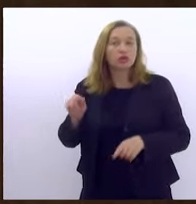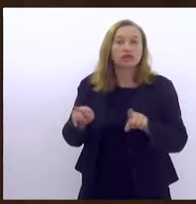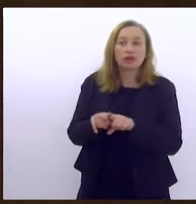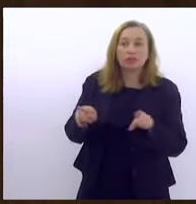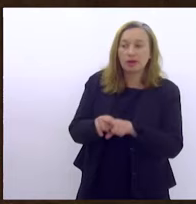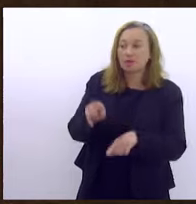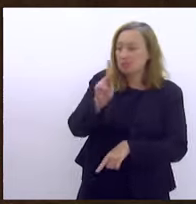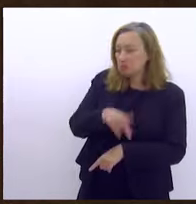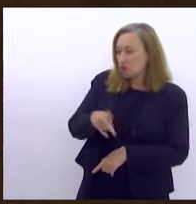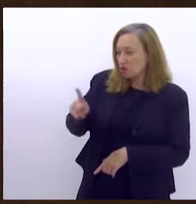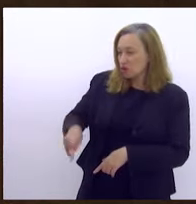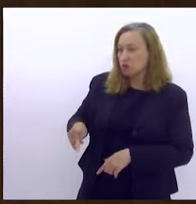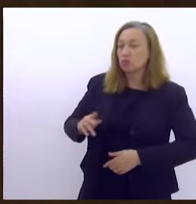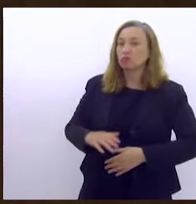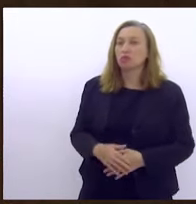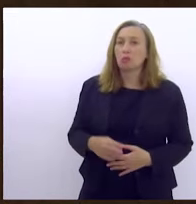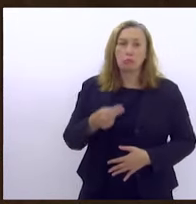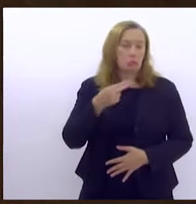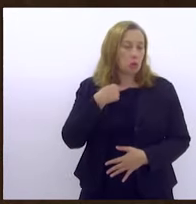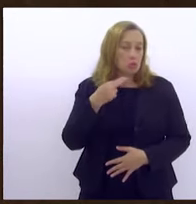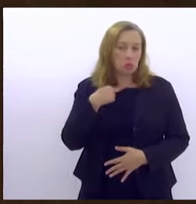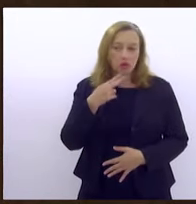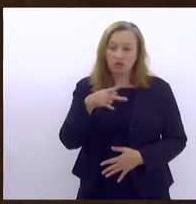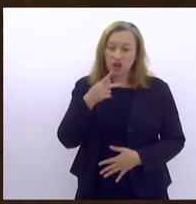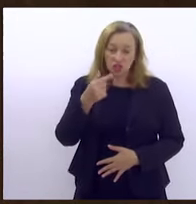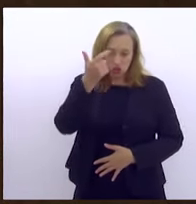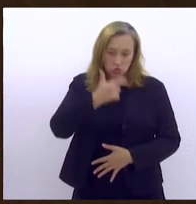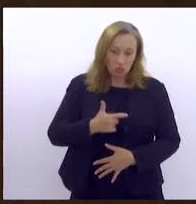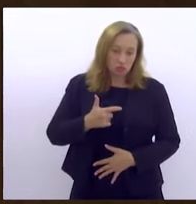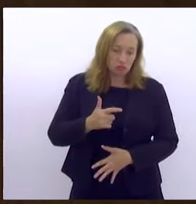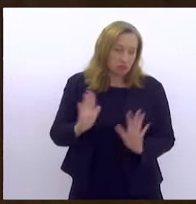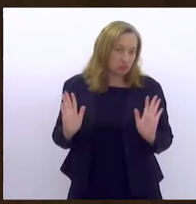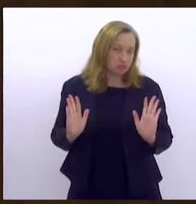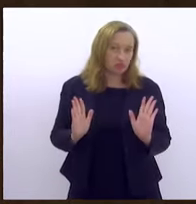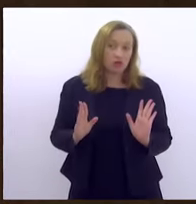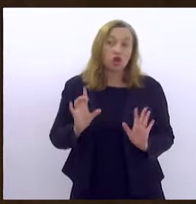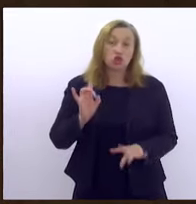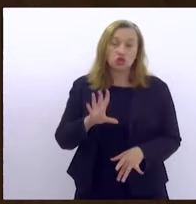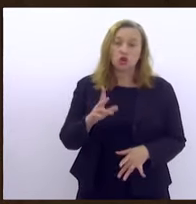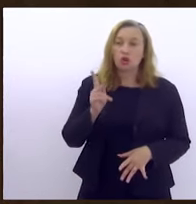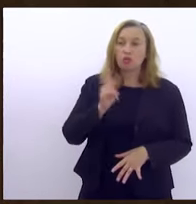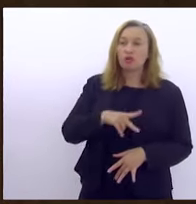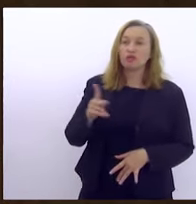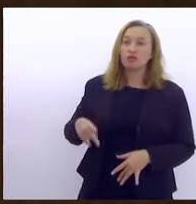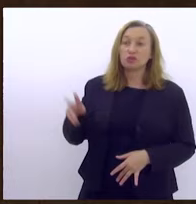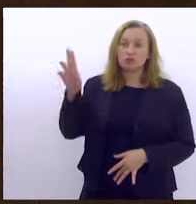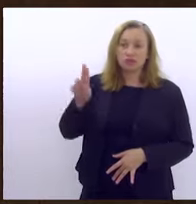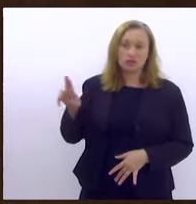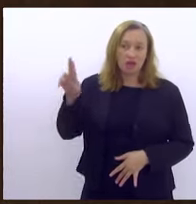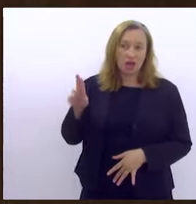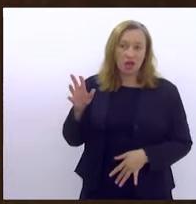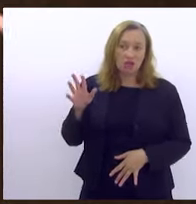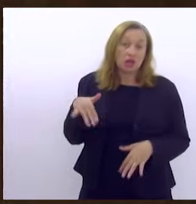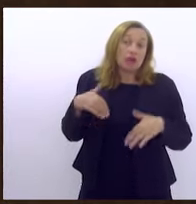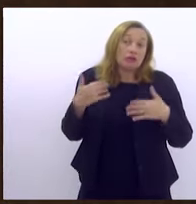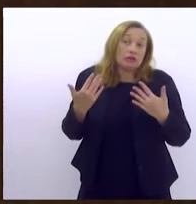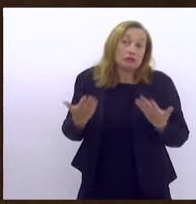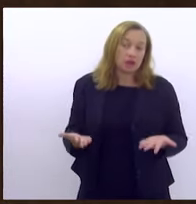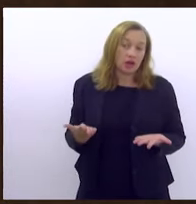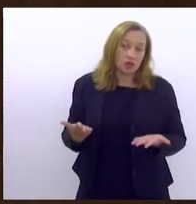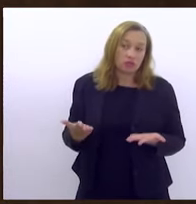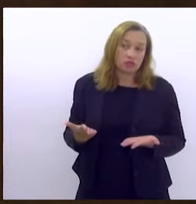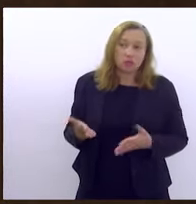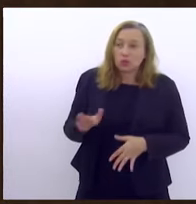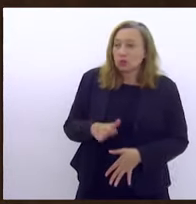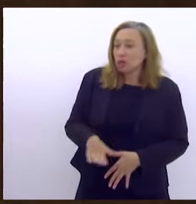professor. Eu não posso me colocar como professor, porque só fui professor universitário, então ninguém mais era